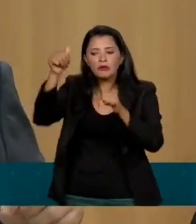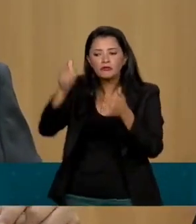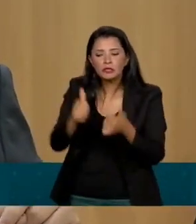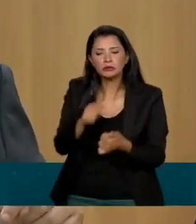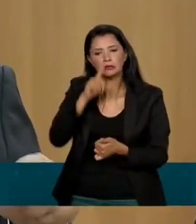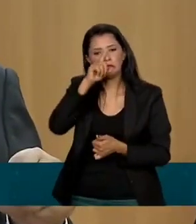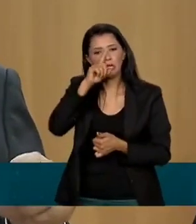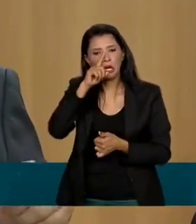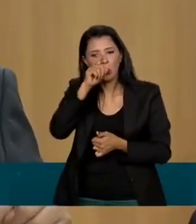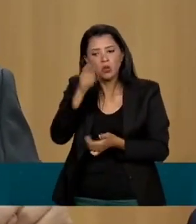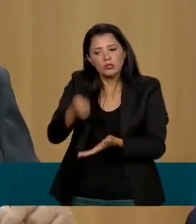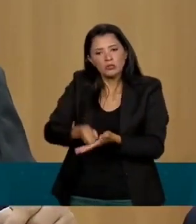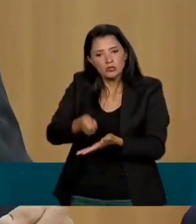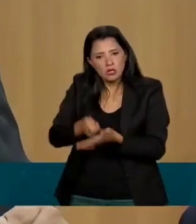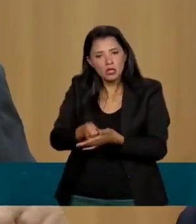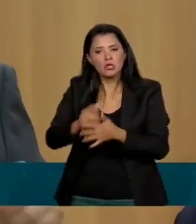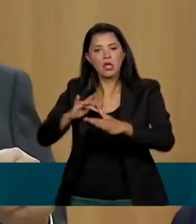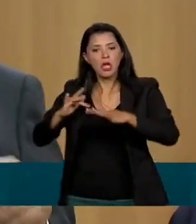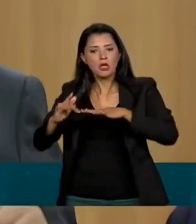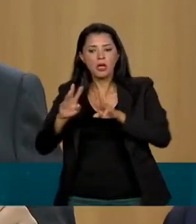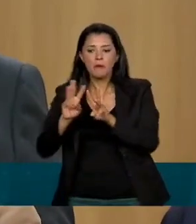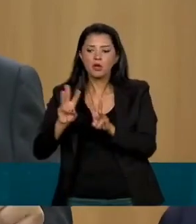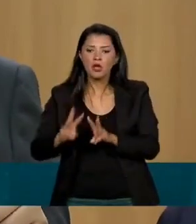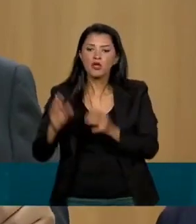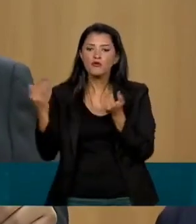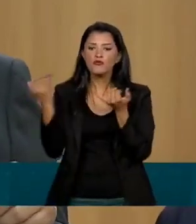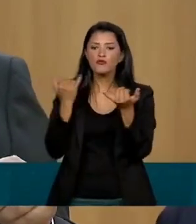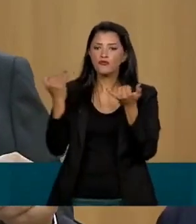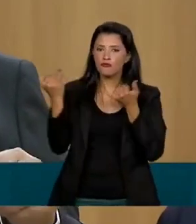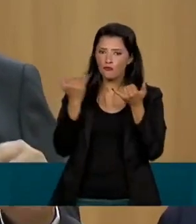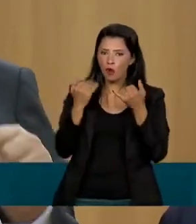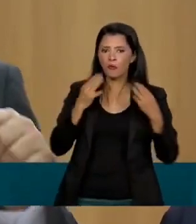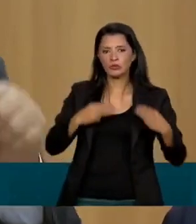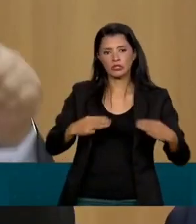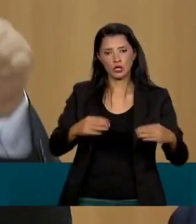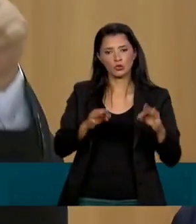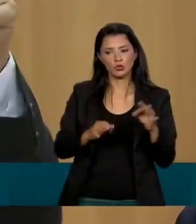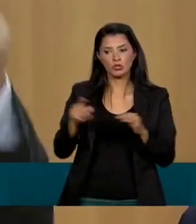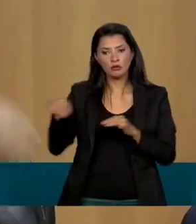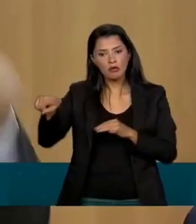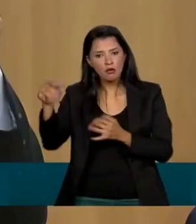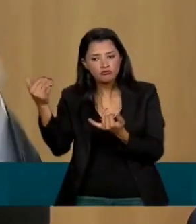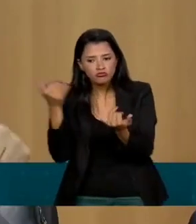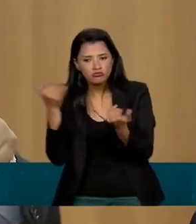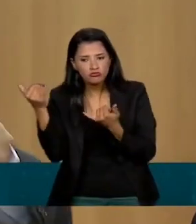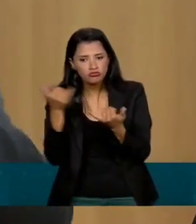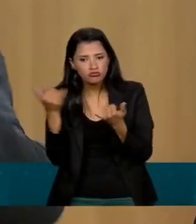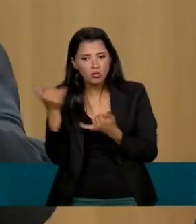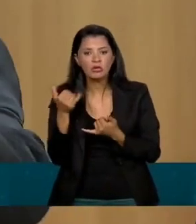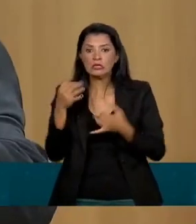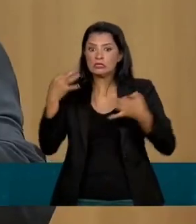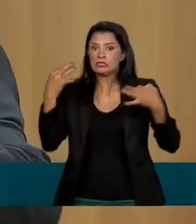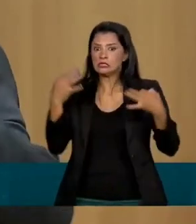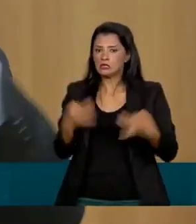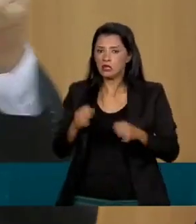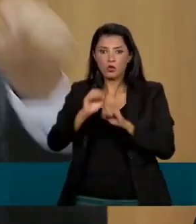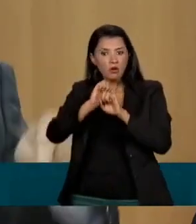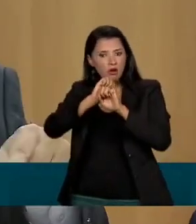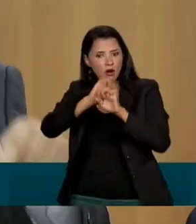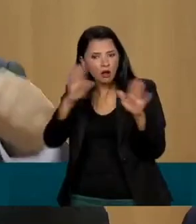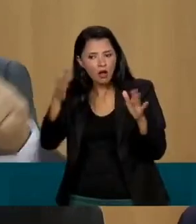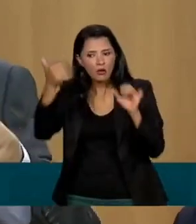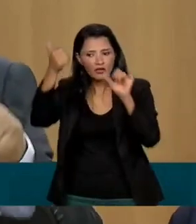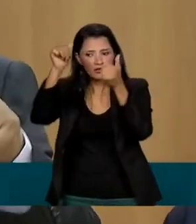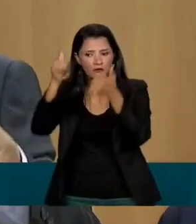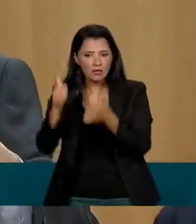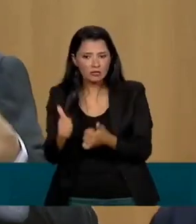e a exigência de que as plataformas informem ao Ministério da Justiça exatamente, de modo transparente, a